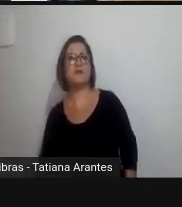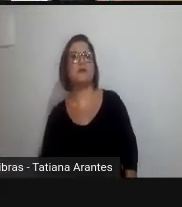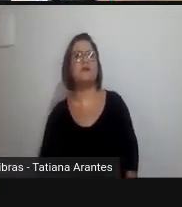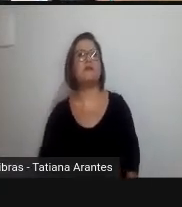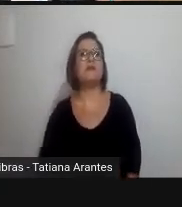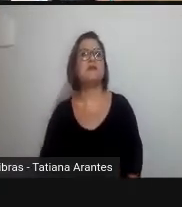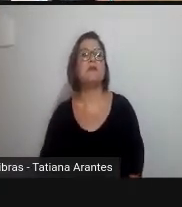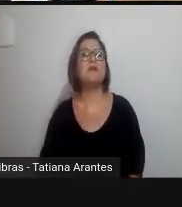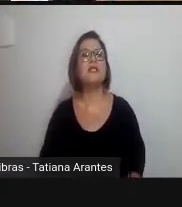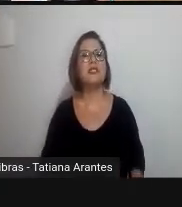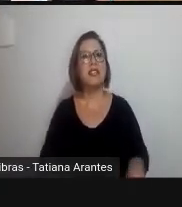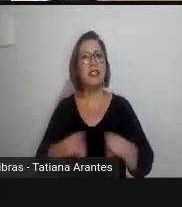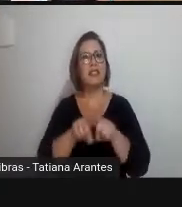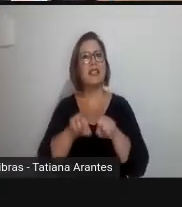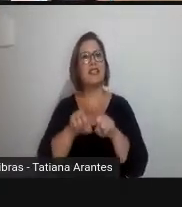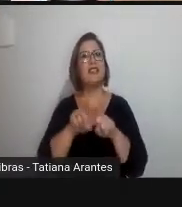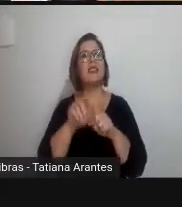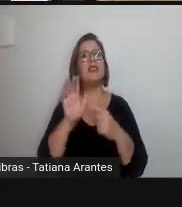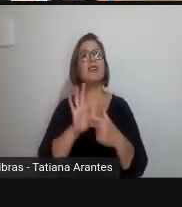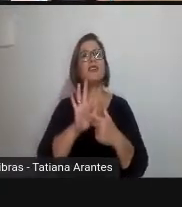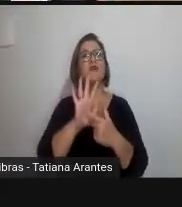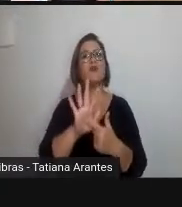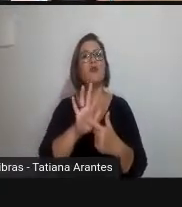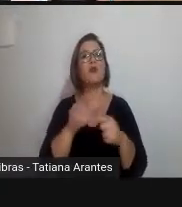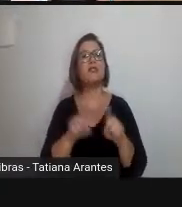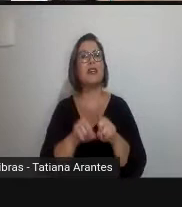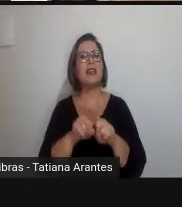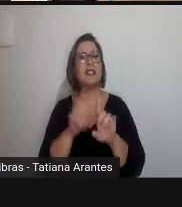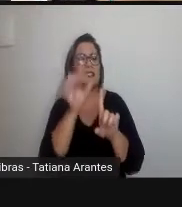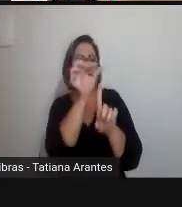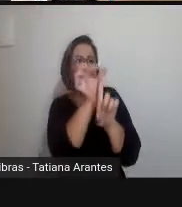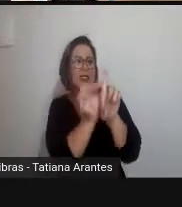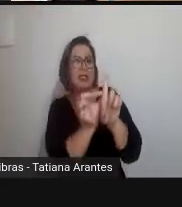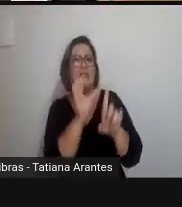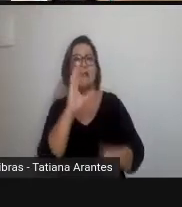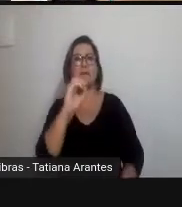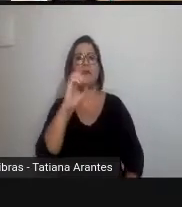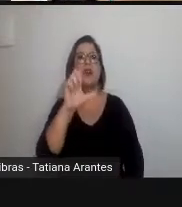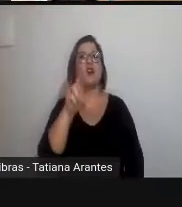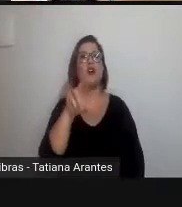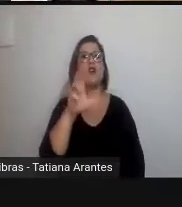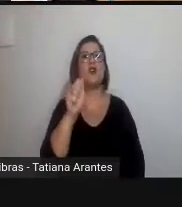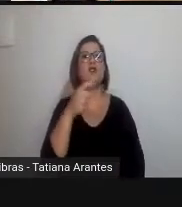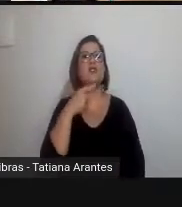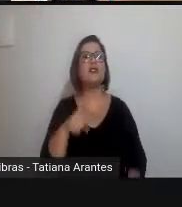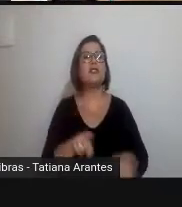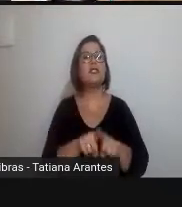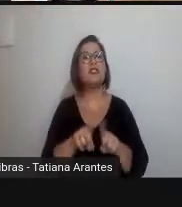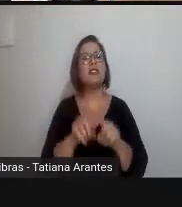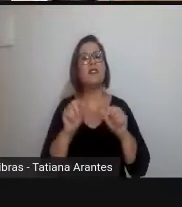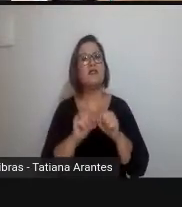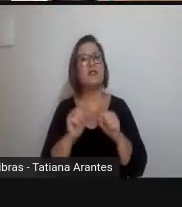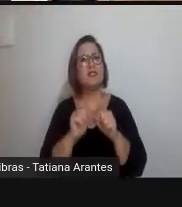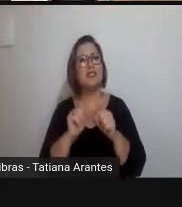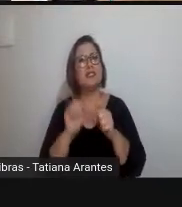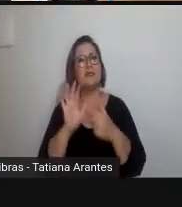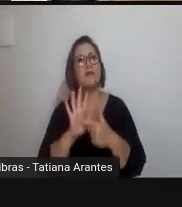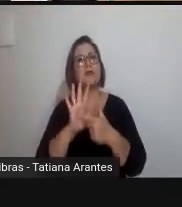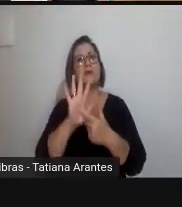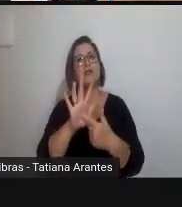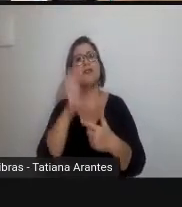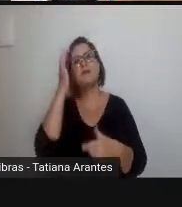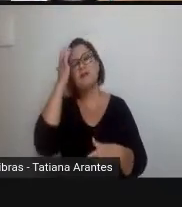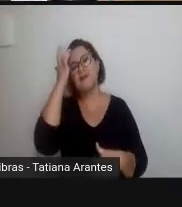Então, olha só, eu vou também demonstrar aqui a coluna que eu tenho, tá? Eu vou fazer 2